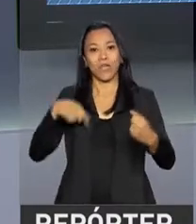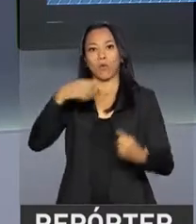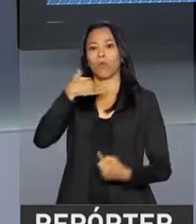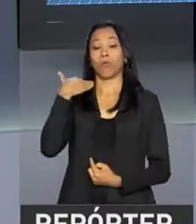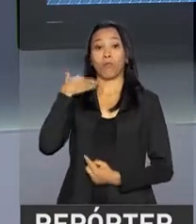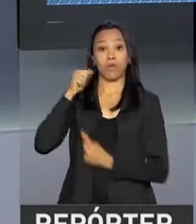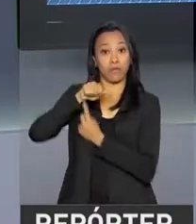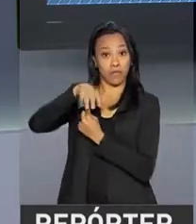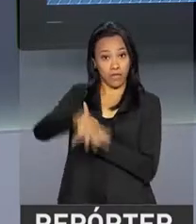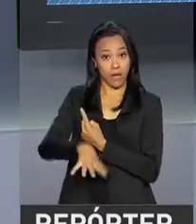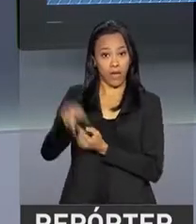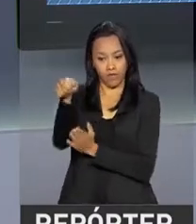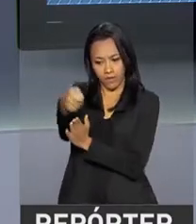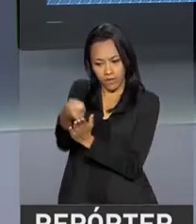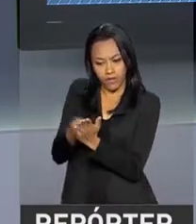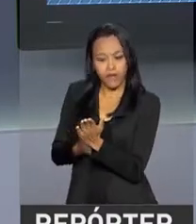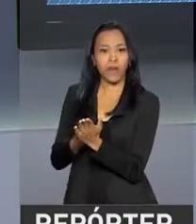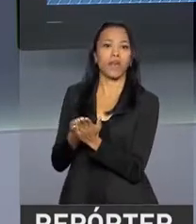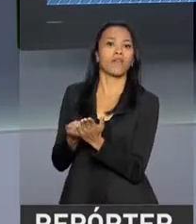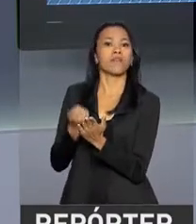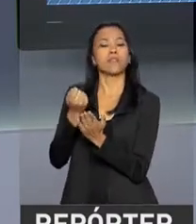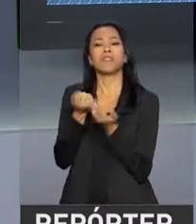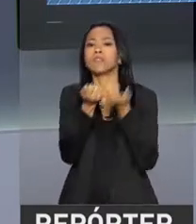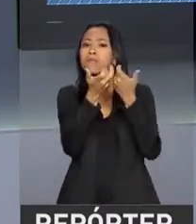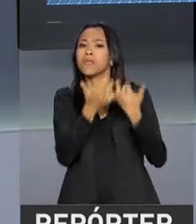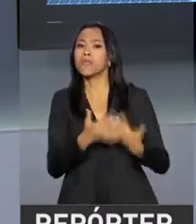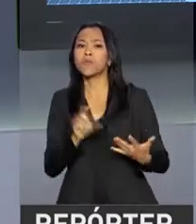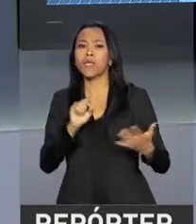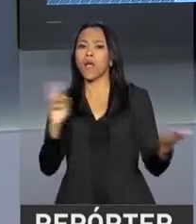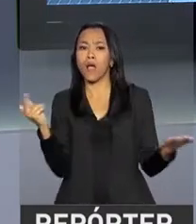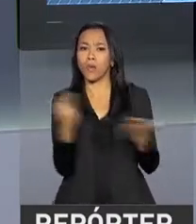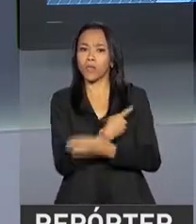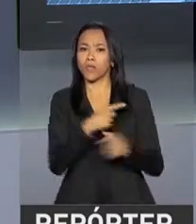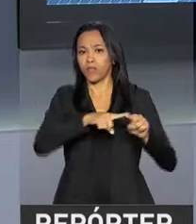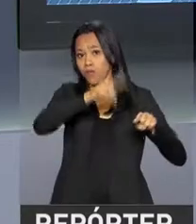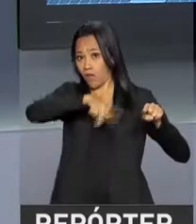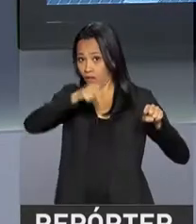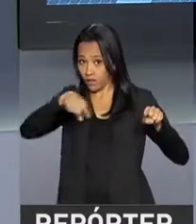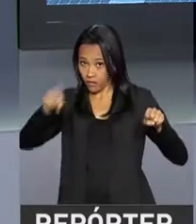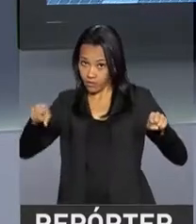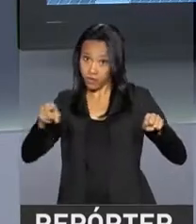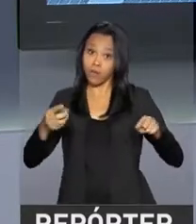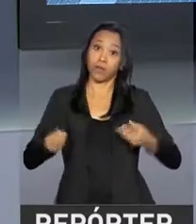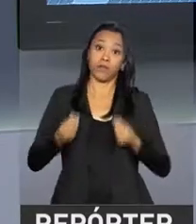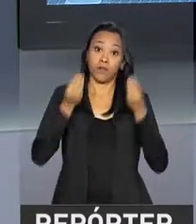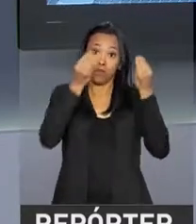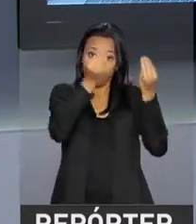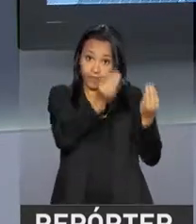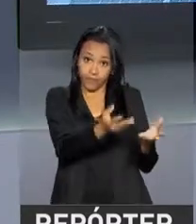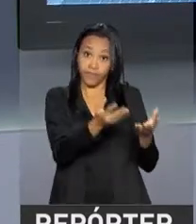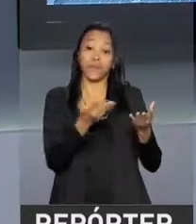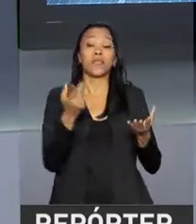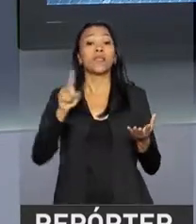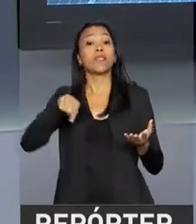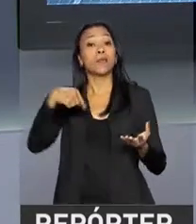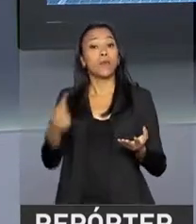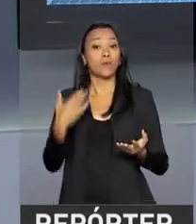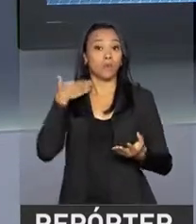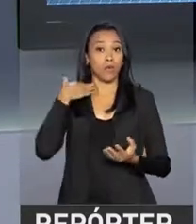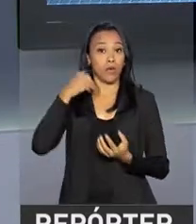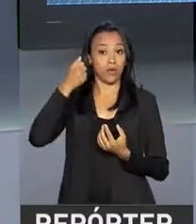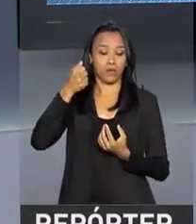carta aberta ao ministro da fazenda explicando as razões para a variação fora da previsão logo mais o presidente do banco central